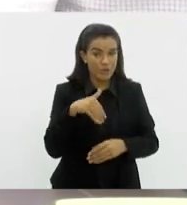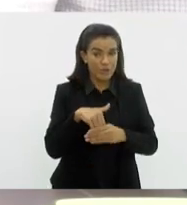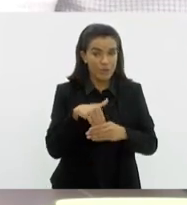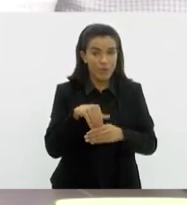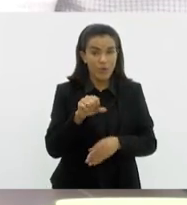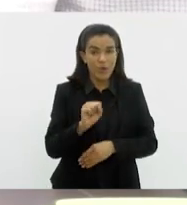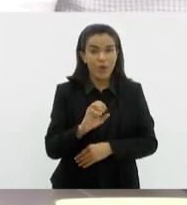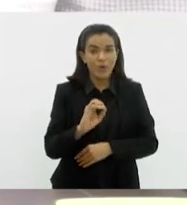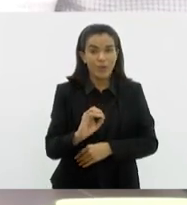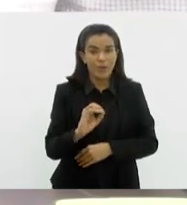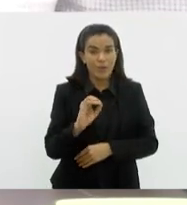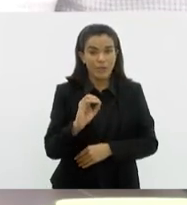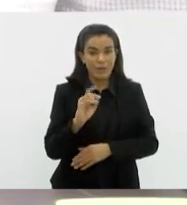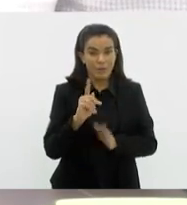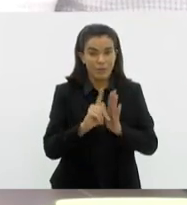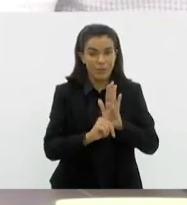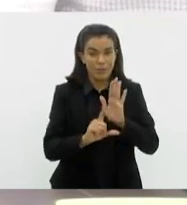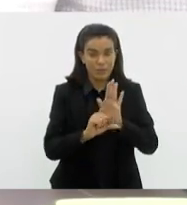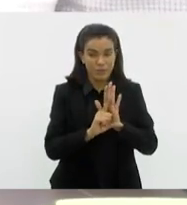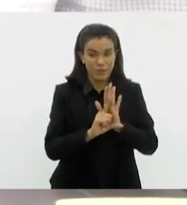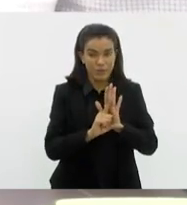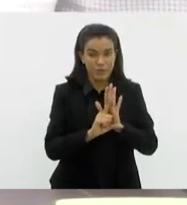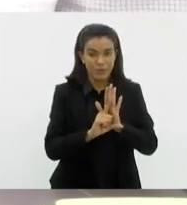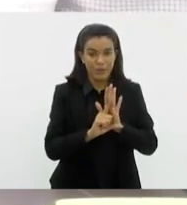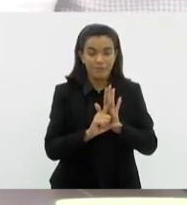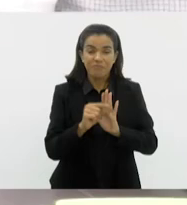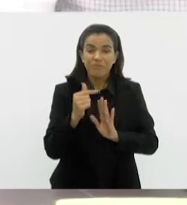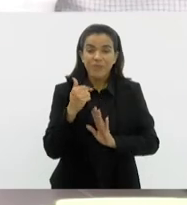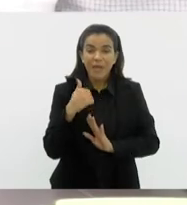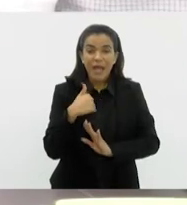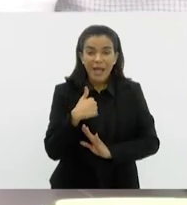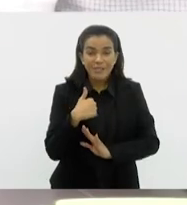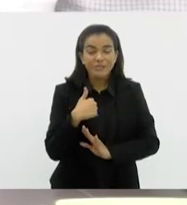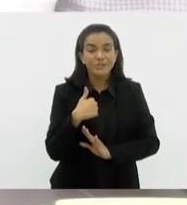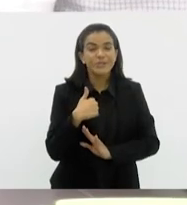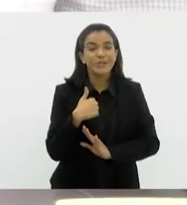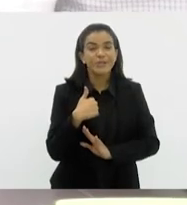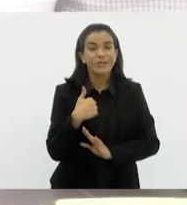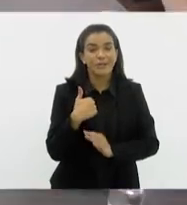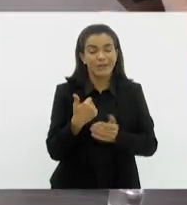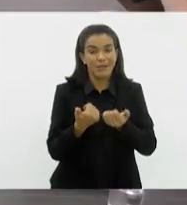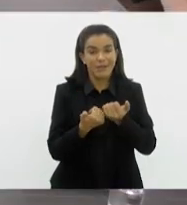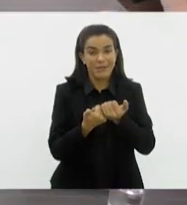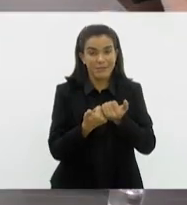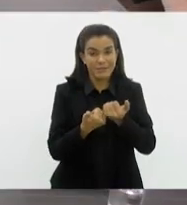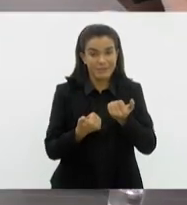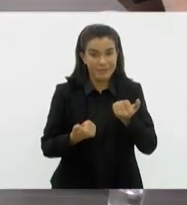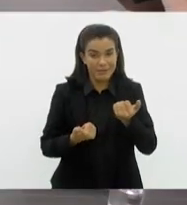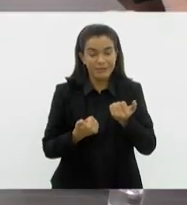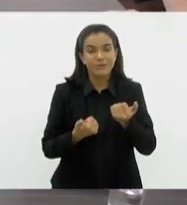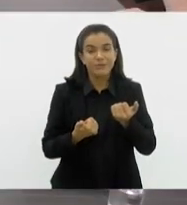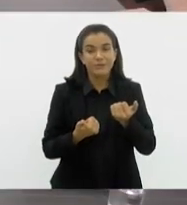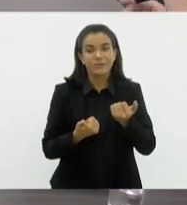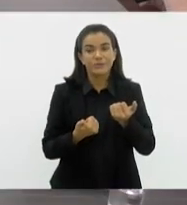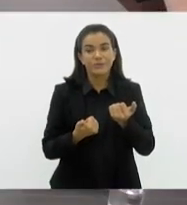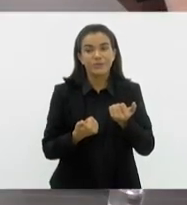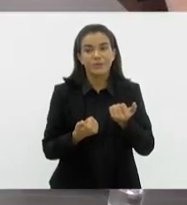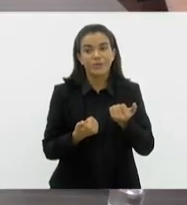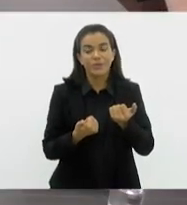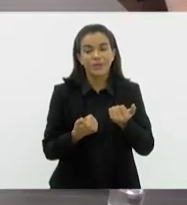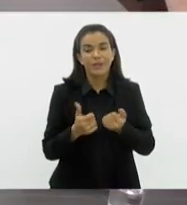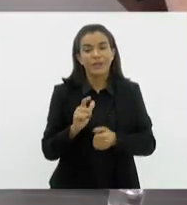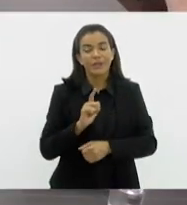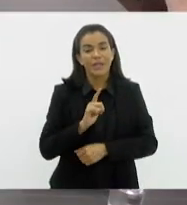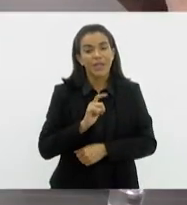assinar 80 vezes. Abra a divergência. A assessoria, ela pega